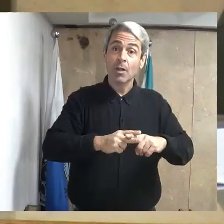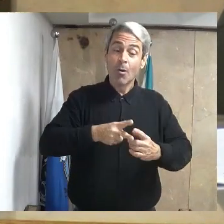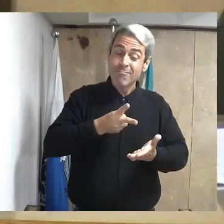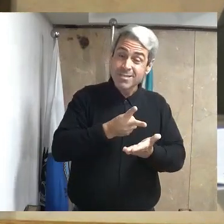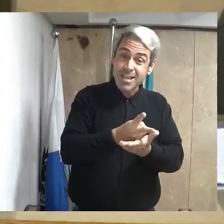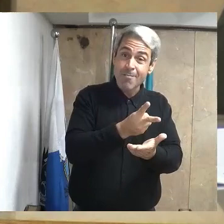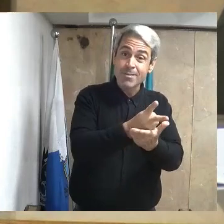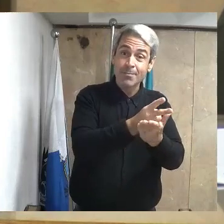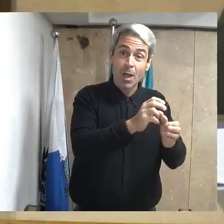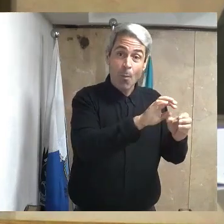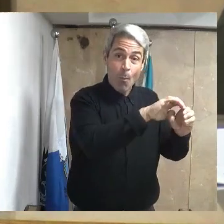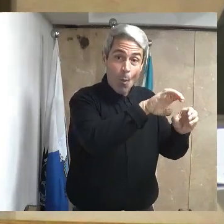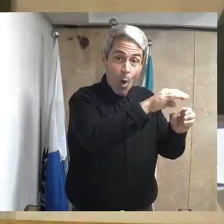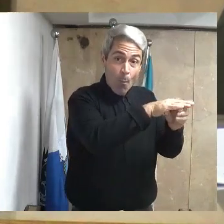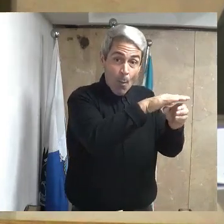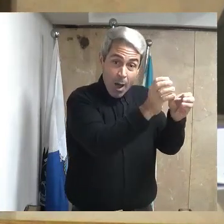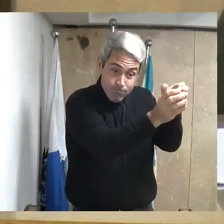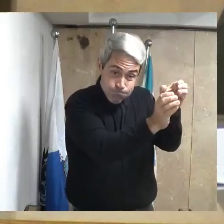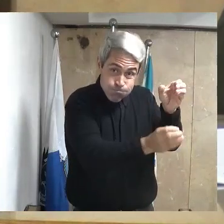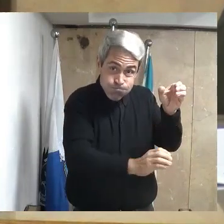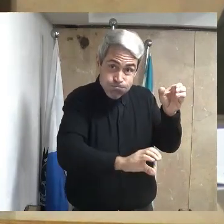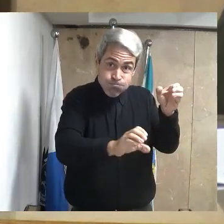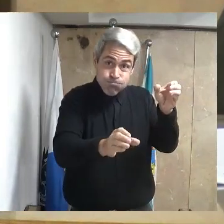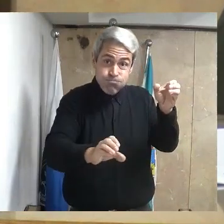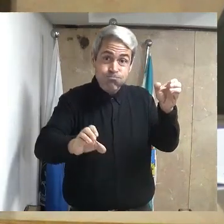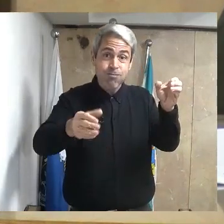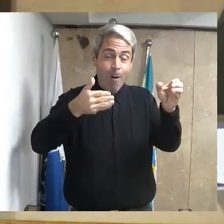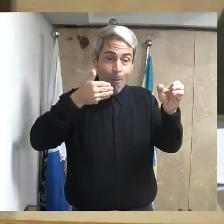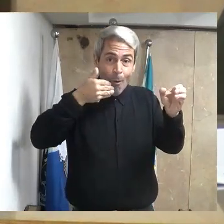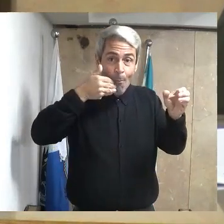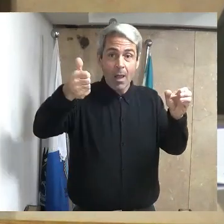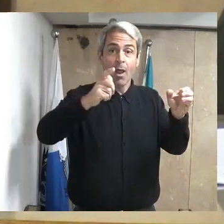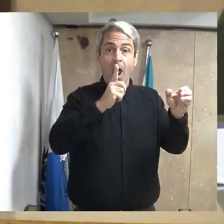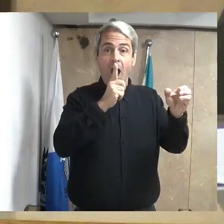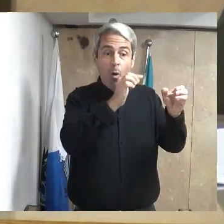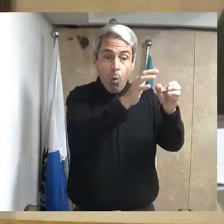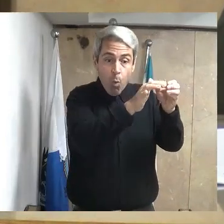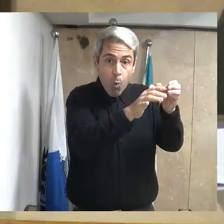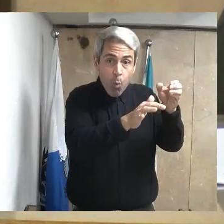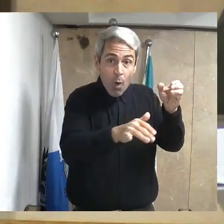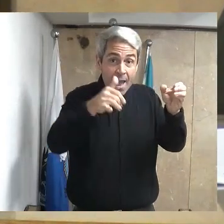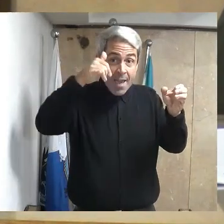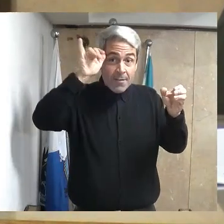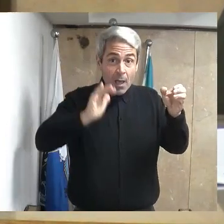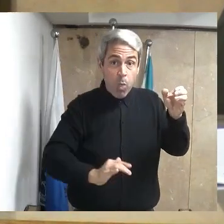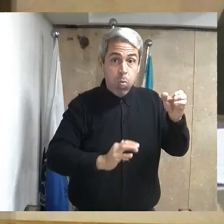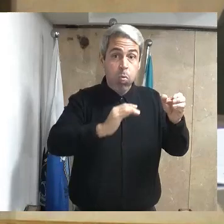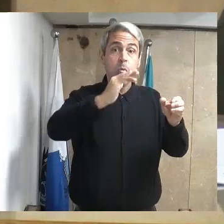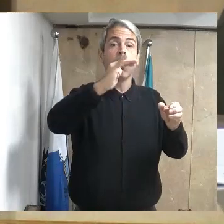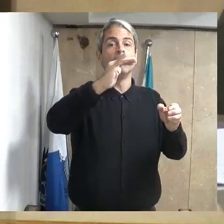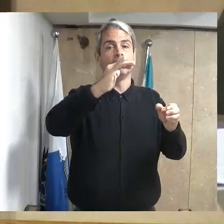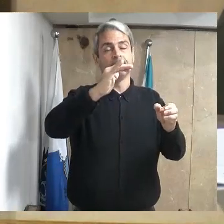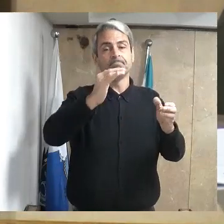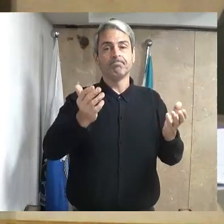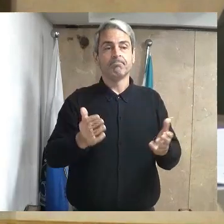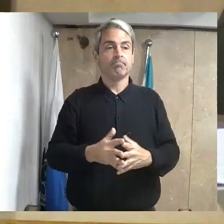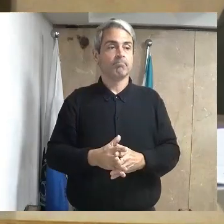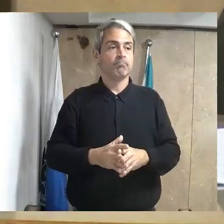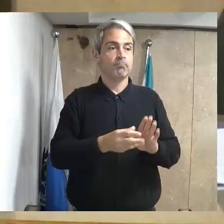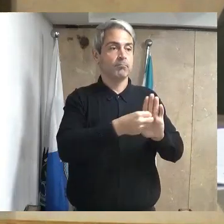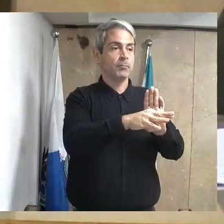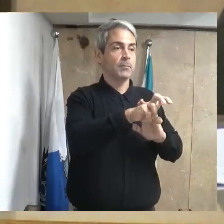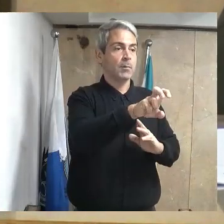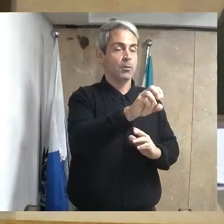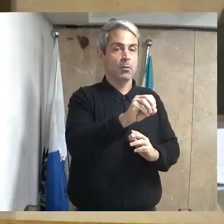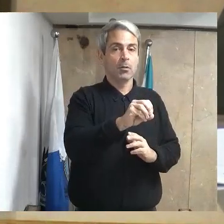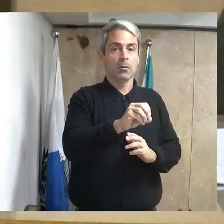da rede de esgoto e das galerias, a fim de melhorar escoamento e evitar alagamentos. É, indicação número